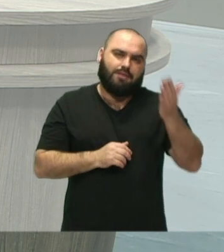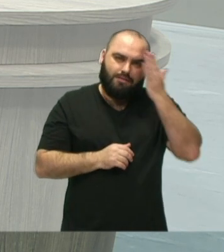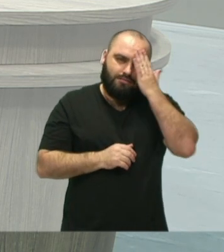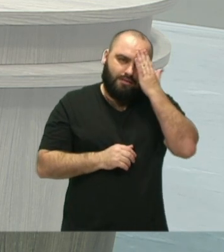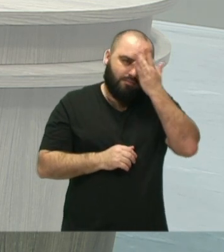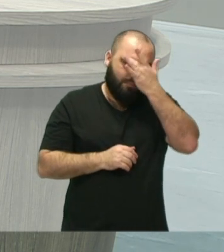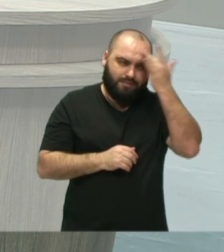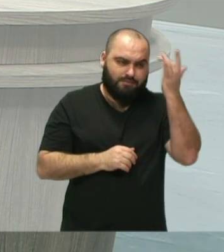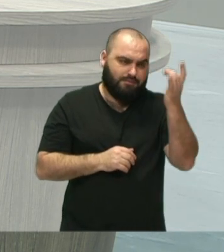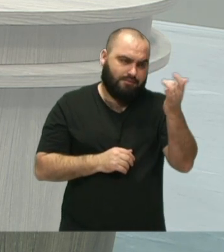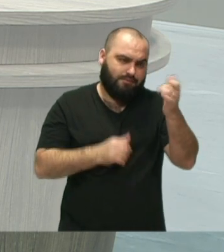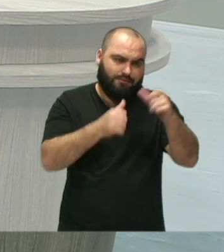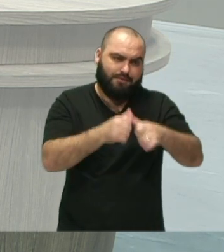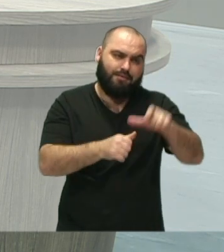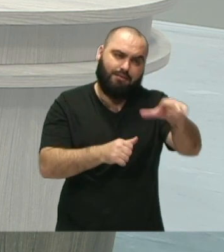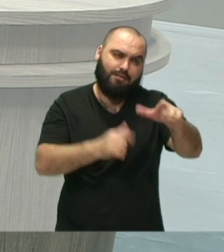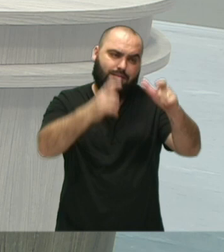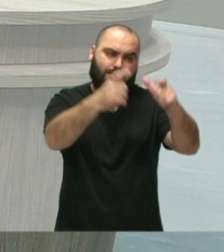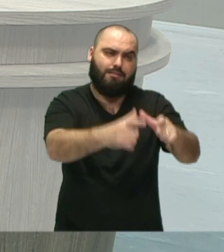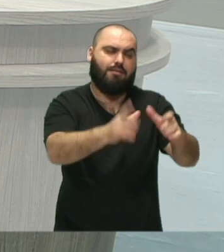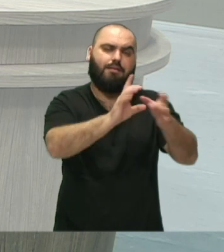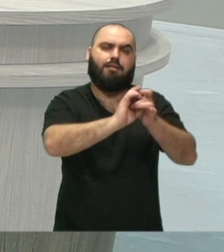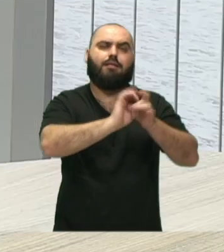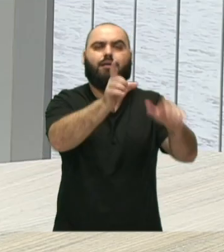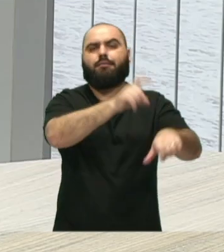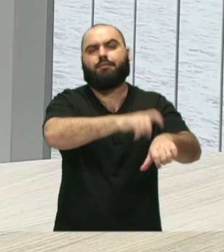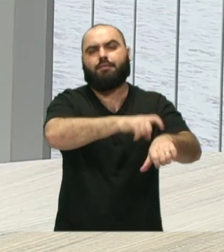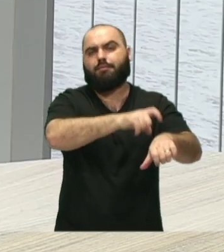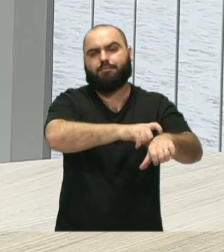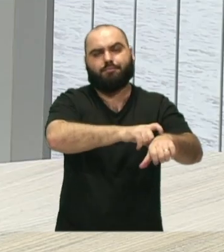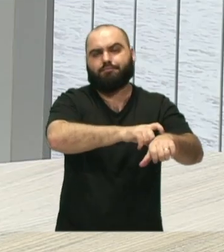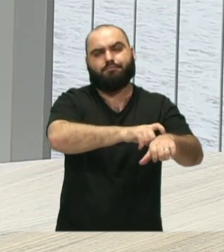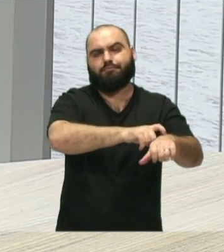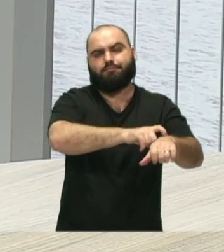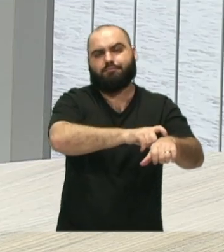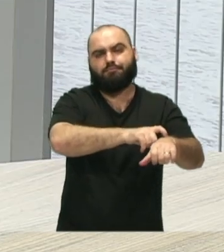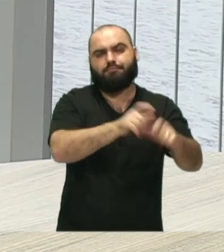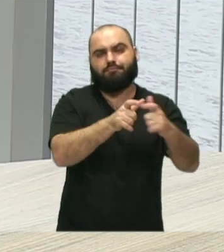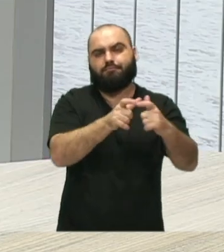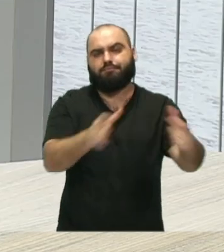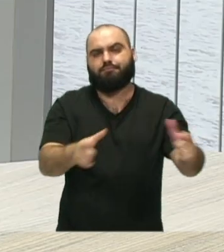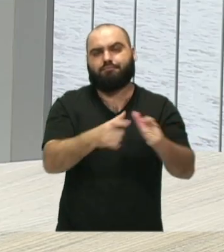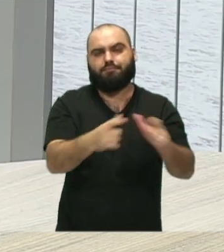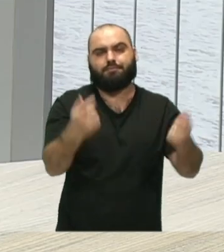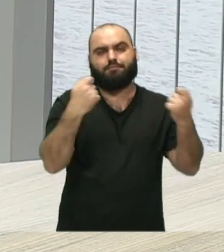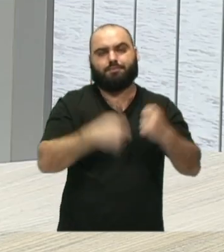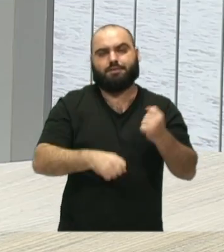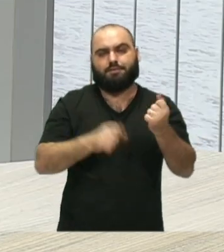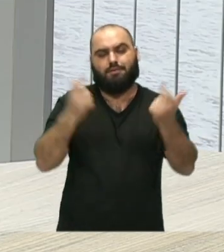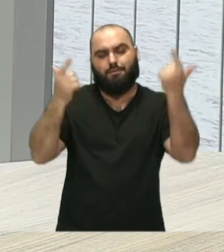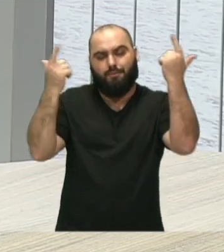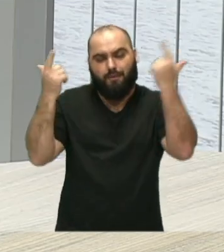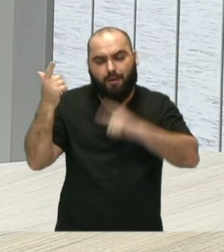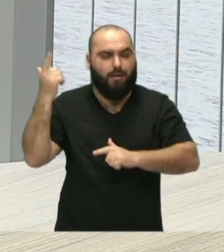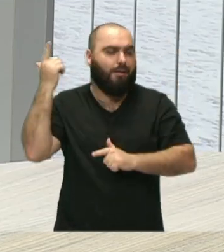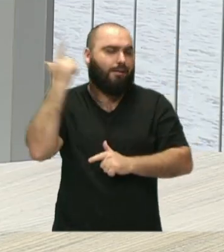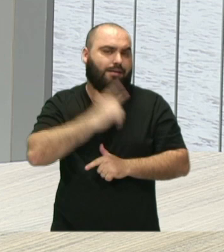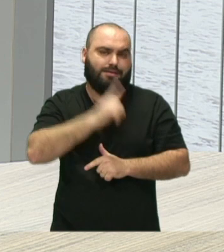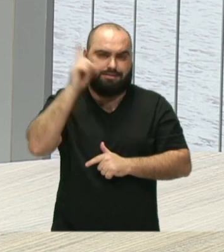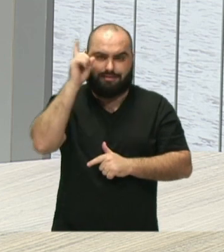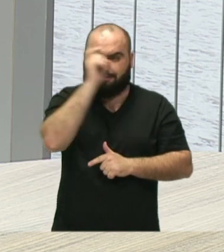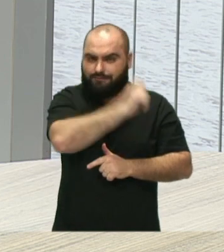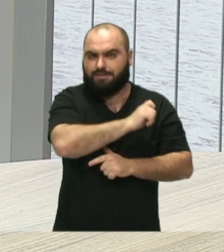está ocupando aquele lugar, aquele espaço. E espaço ninguém cede a ninguém, o espaço ele vai precisar ser conquistado. É muito difícil você